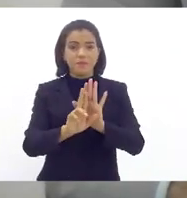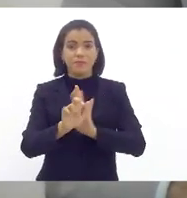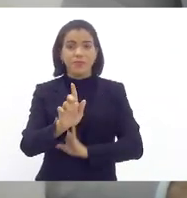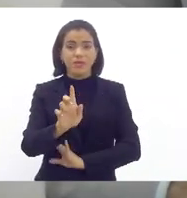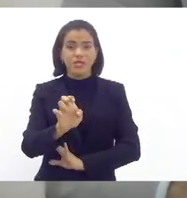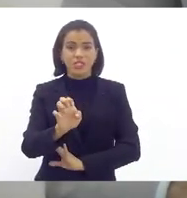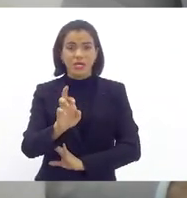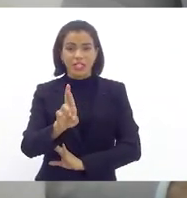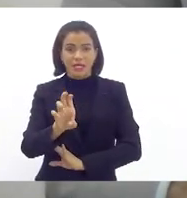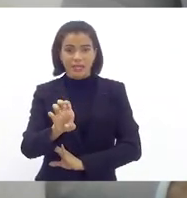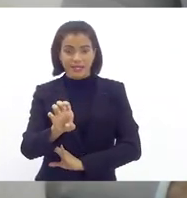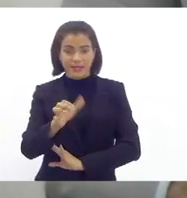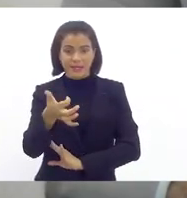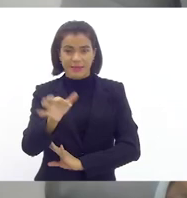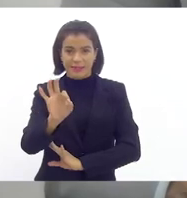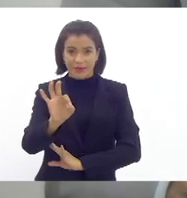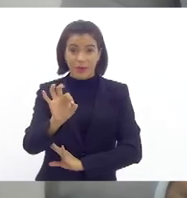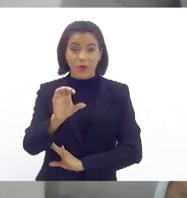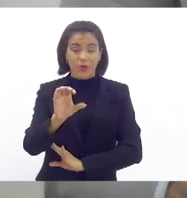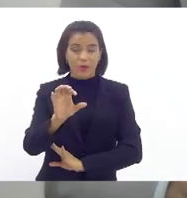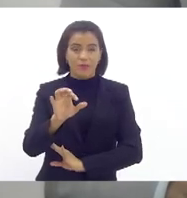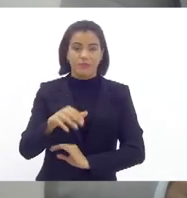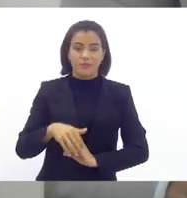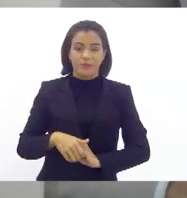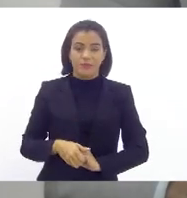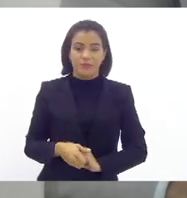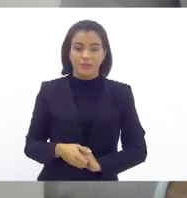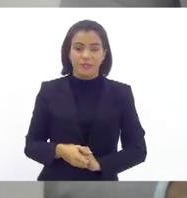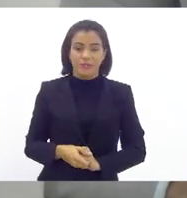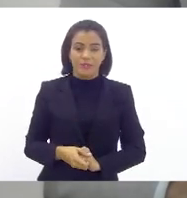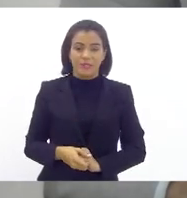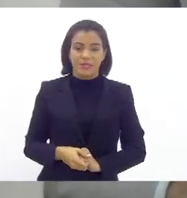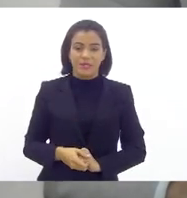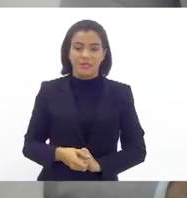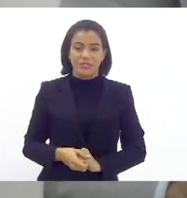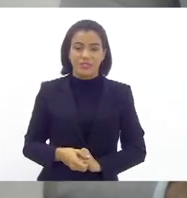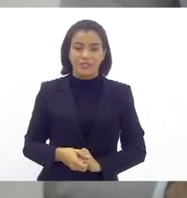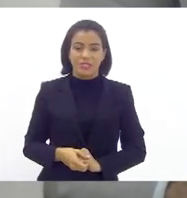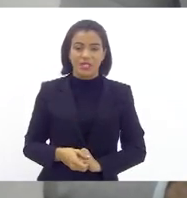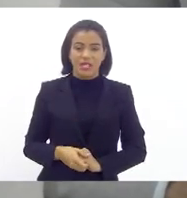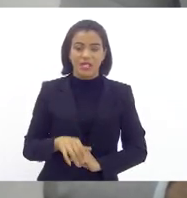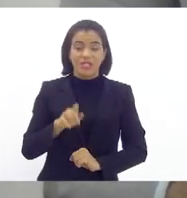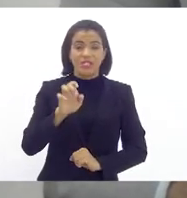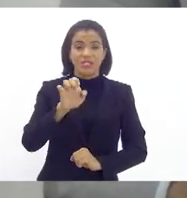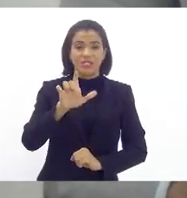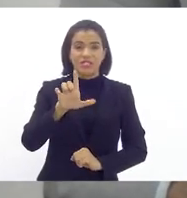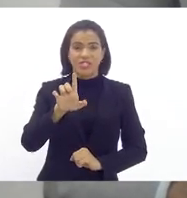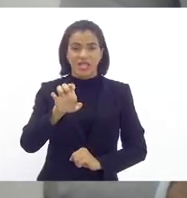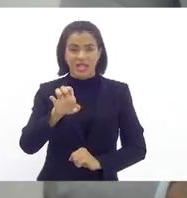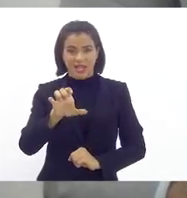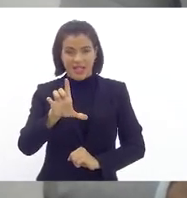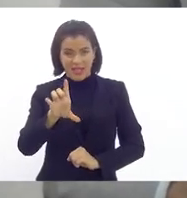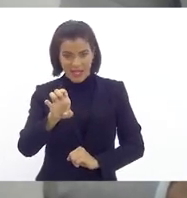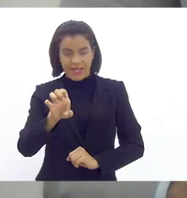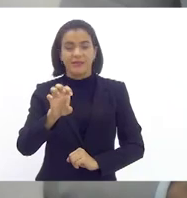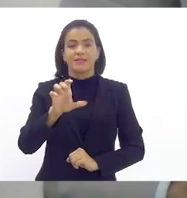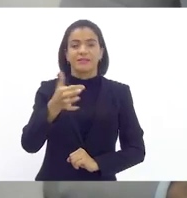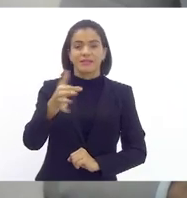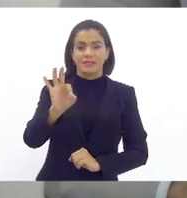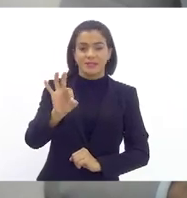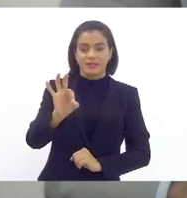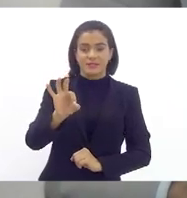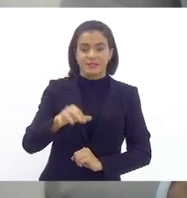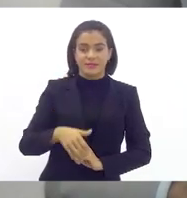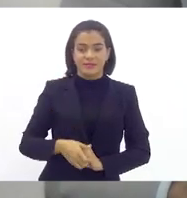Ela também não pôde estar aqui conosco, mas é companheira do GLED10, a Lúcia Xavier, da ONG